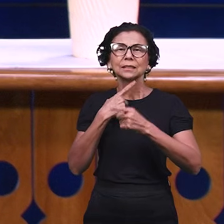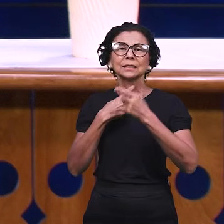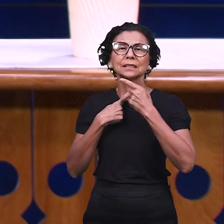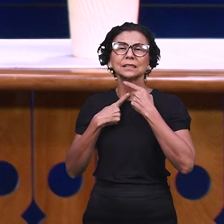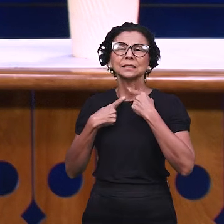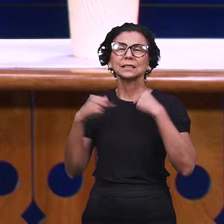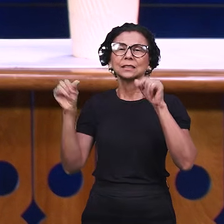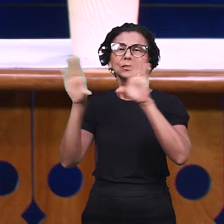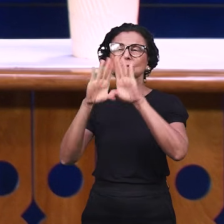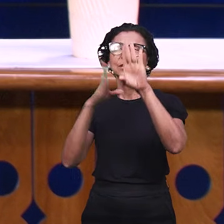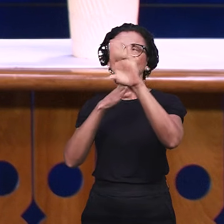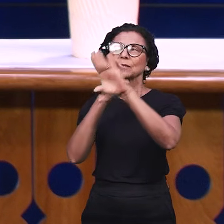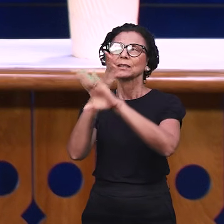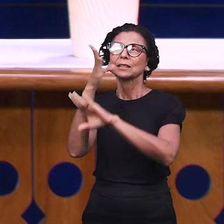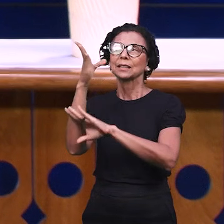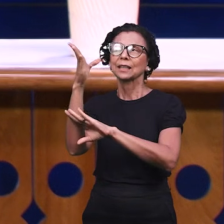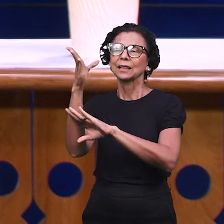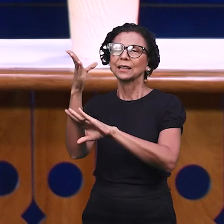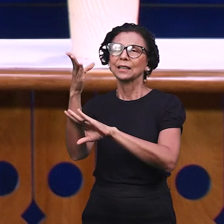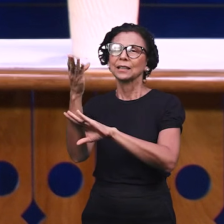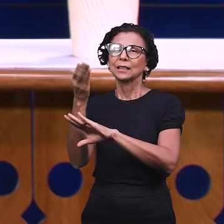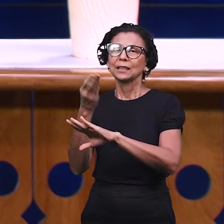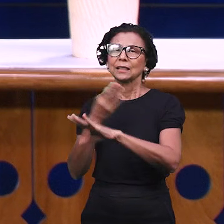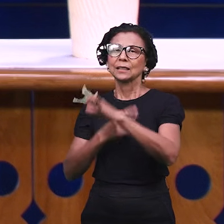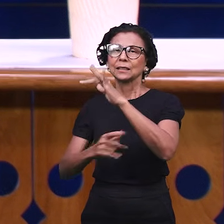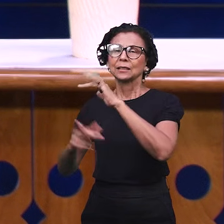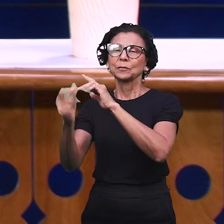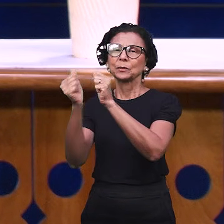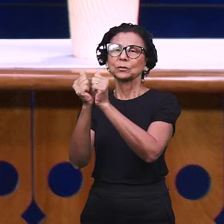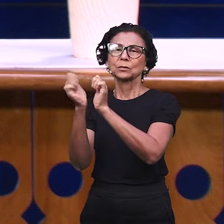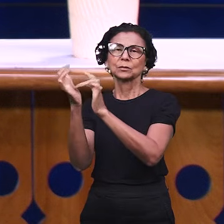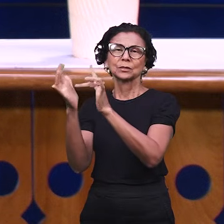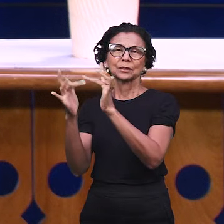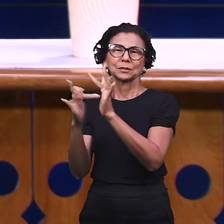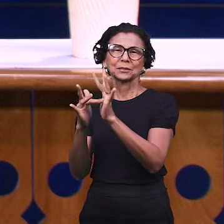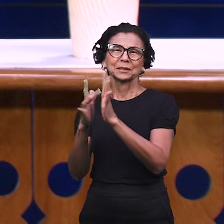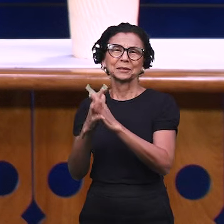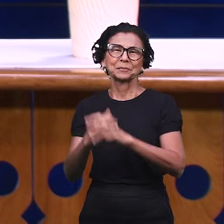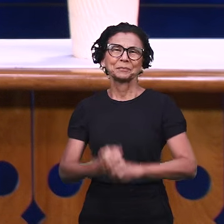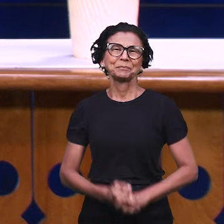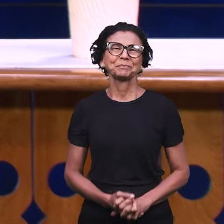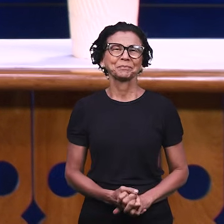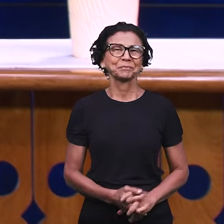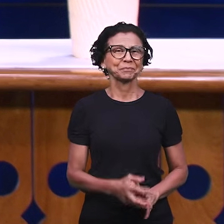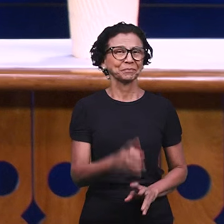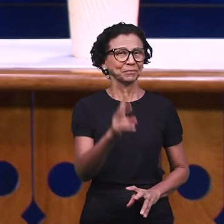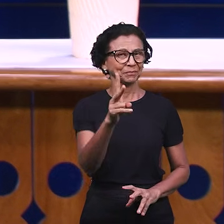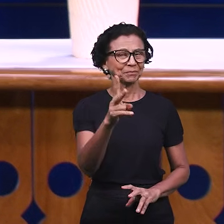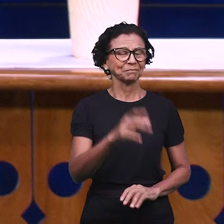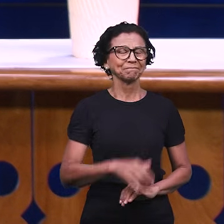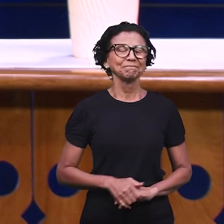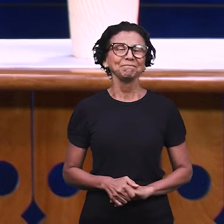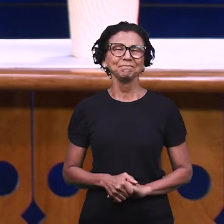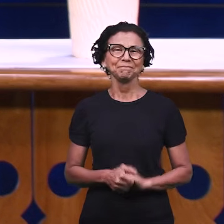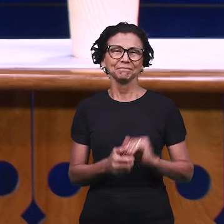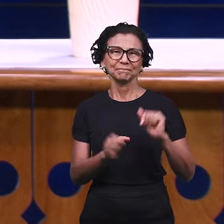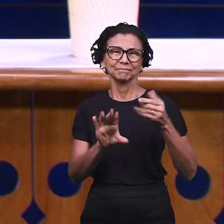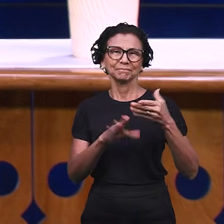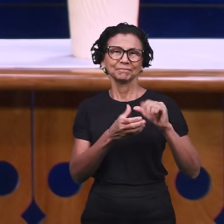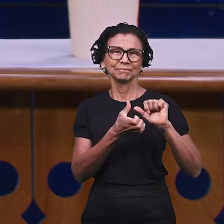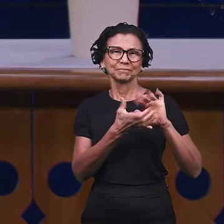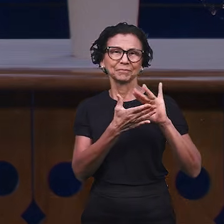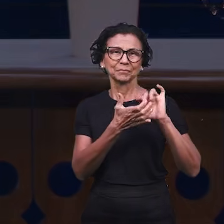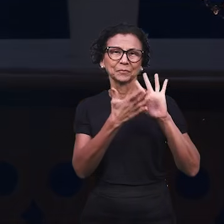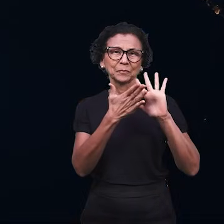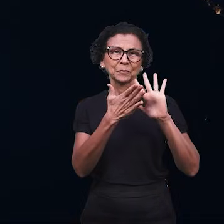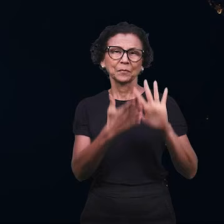na glória com o Senhor Jesus. Que o Senhor nos abençoe com a palavra. Nós vamos ainda glorificar o Senhor com mais um louvor.